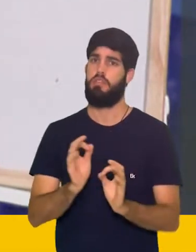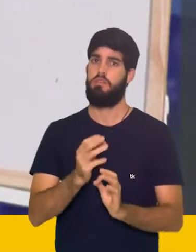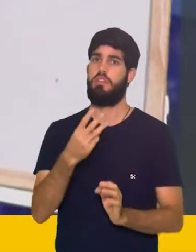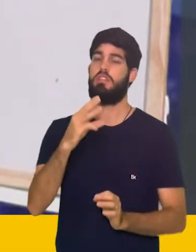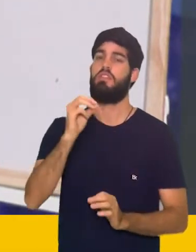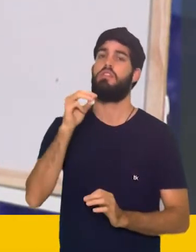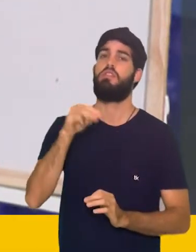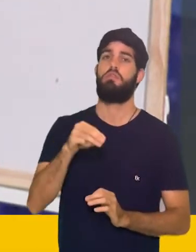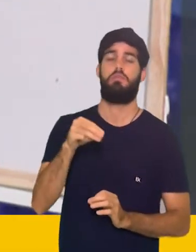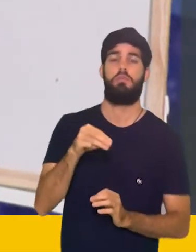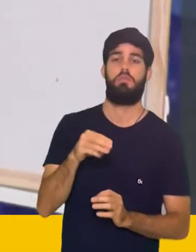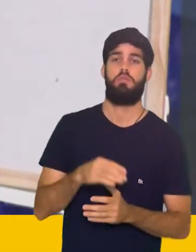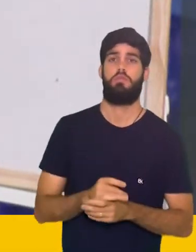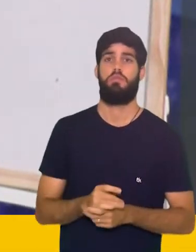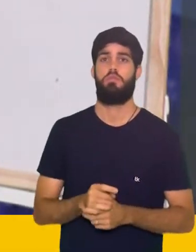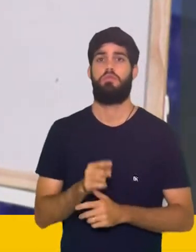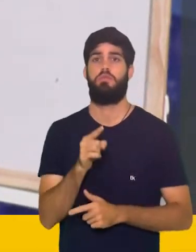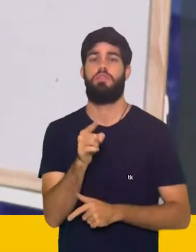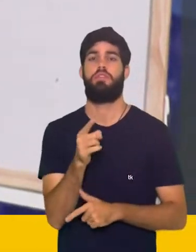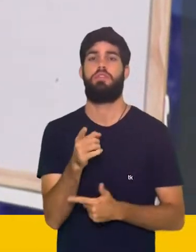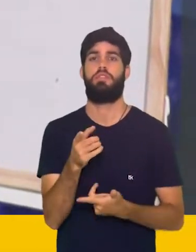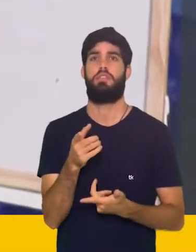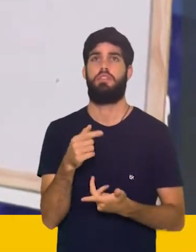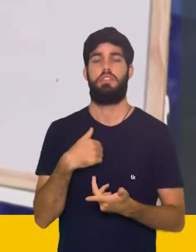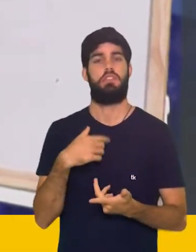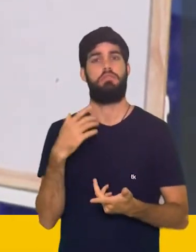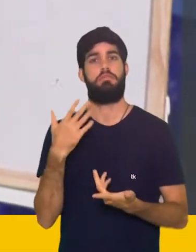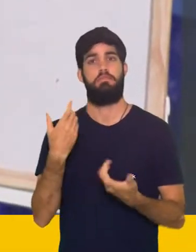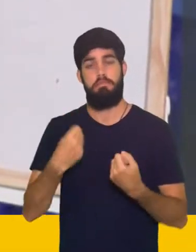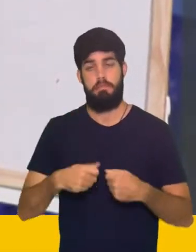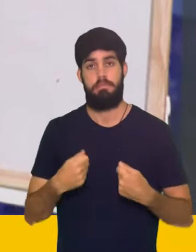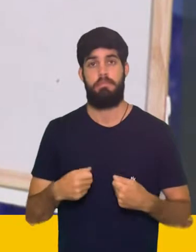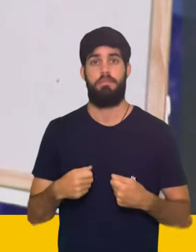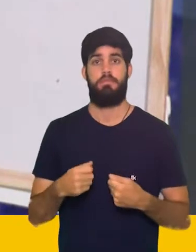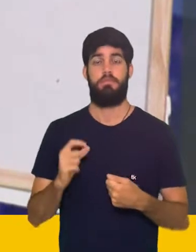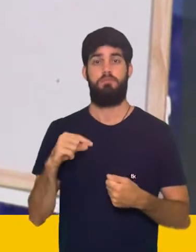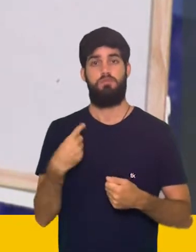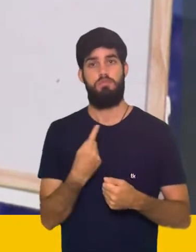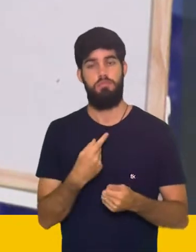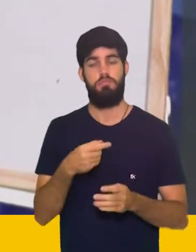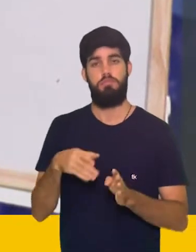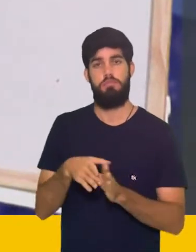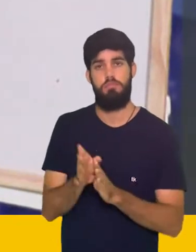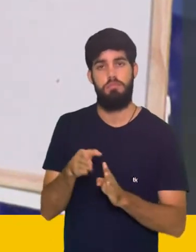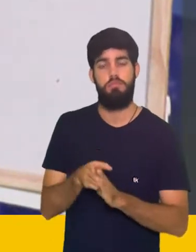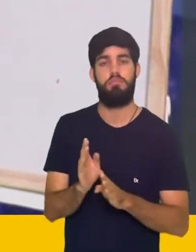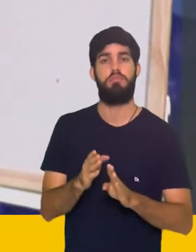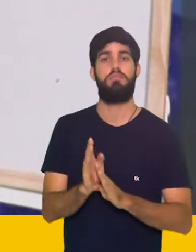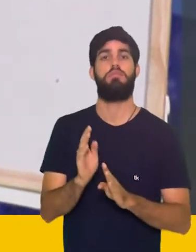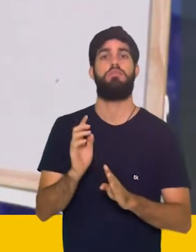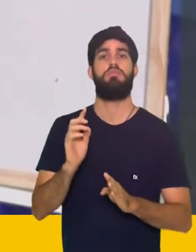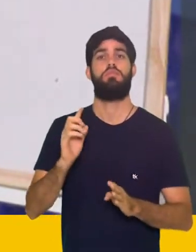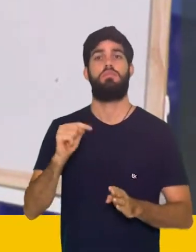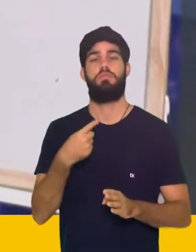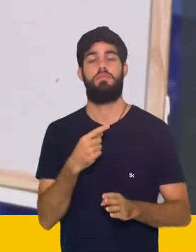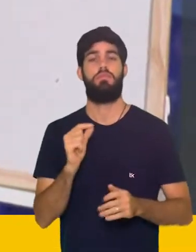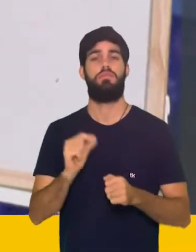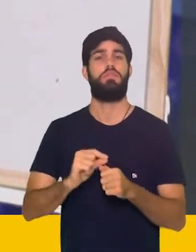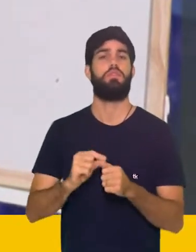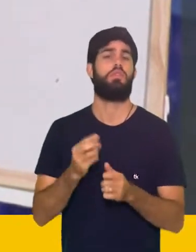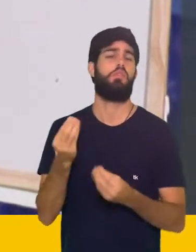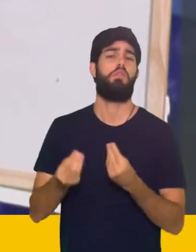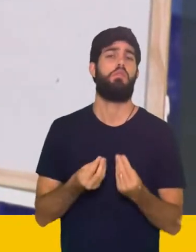E você está numa situação de emergência. Então, vamos orientar para que a gente faça